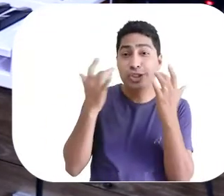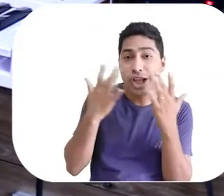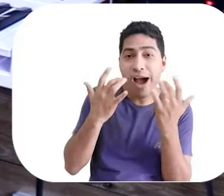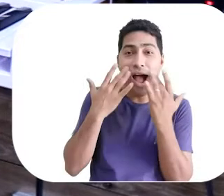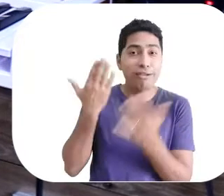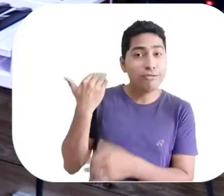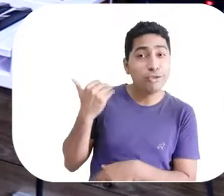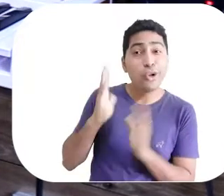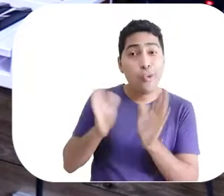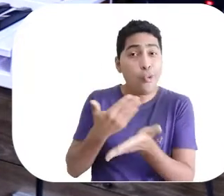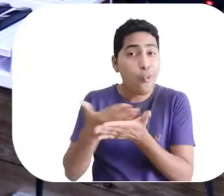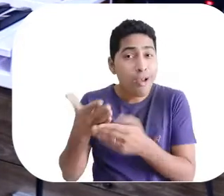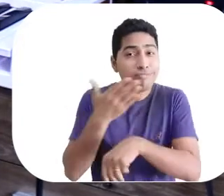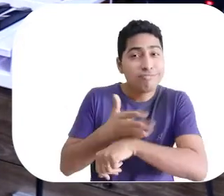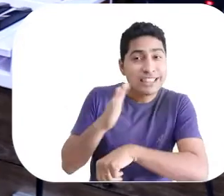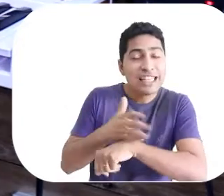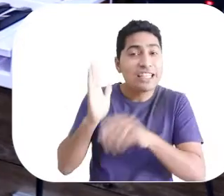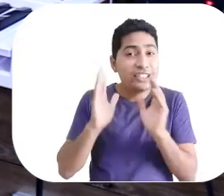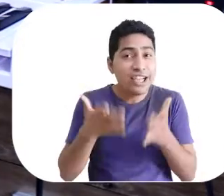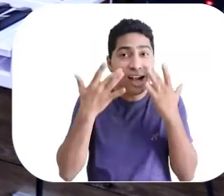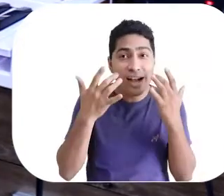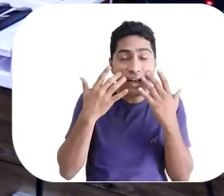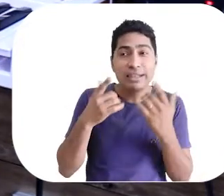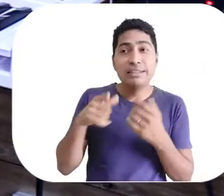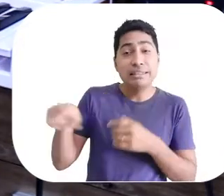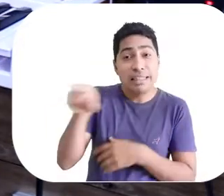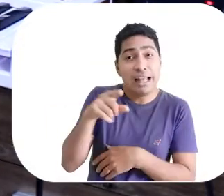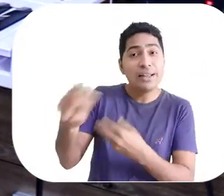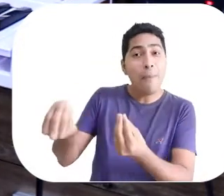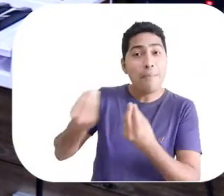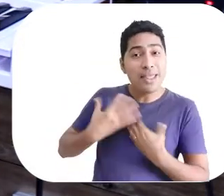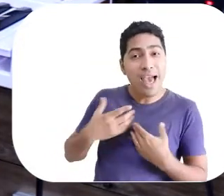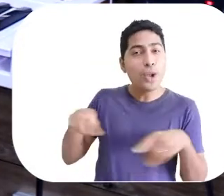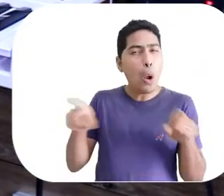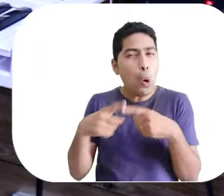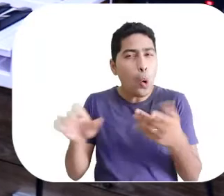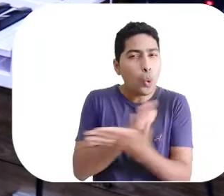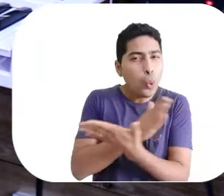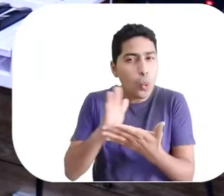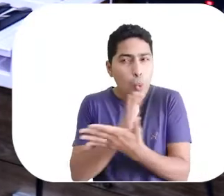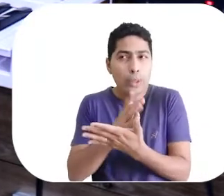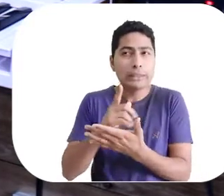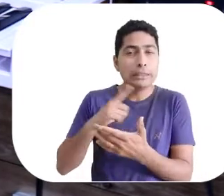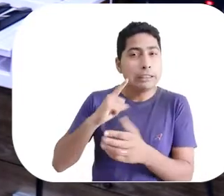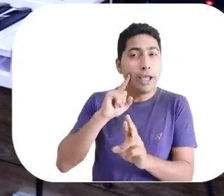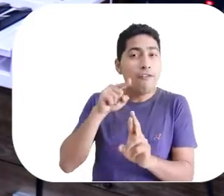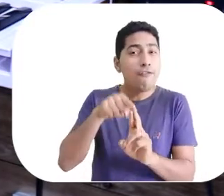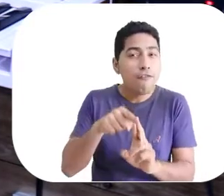tinham começado a ensaiar já uma boa parte do tempo, né? E eles me trouxeram várias referências, muitas referências ligadas